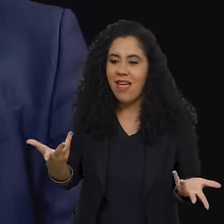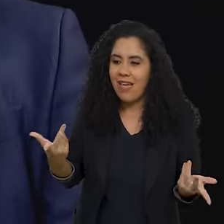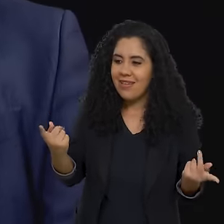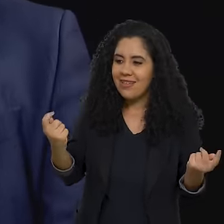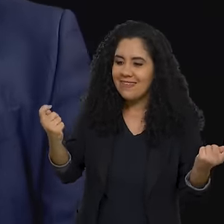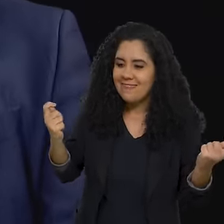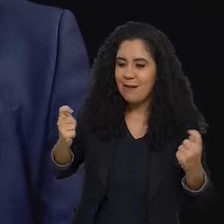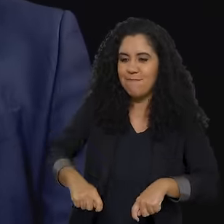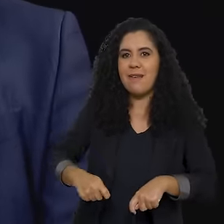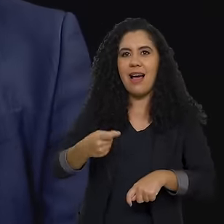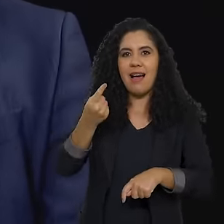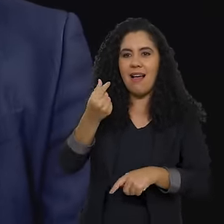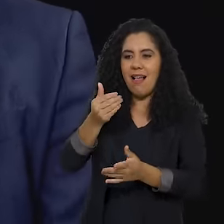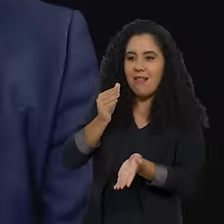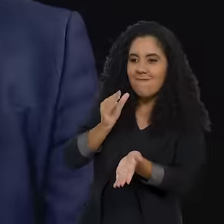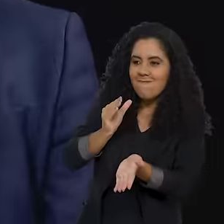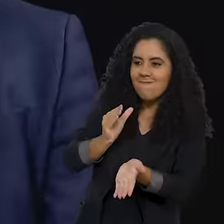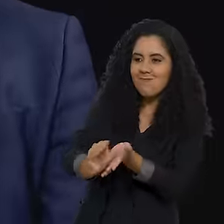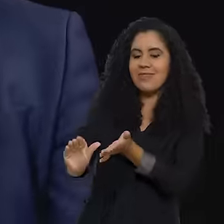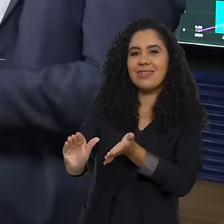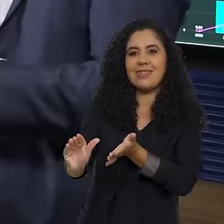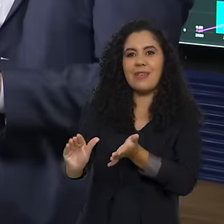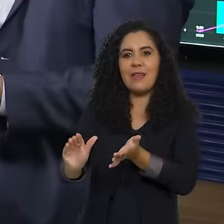a mesma capacidade de investimento,